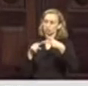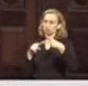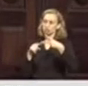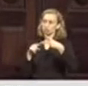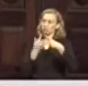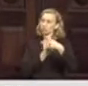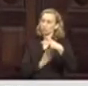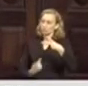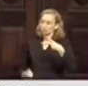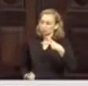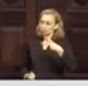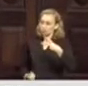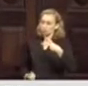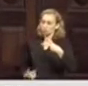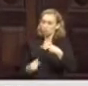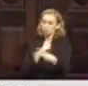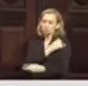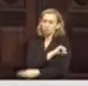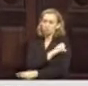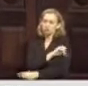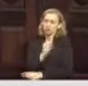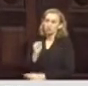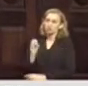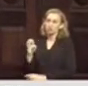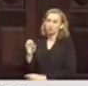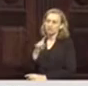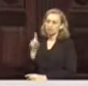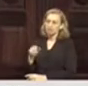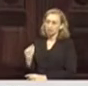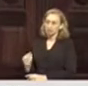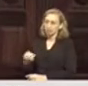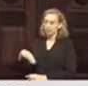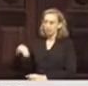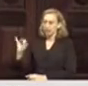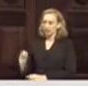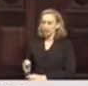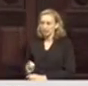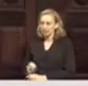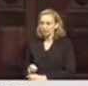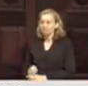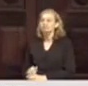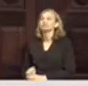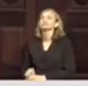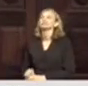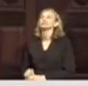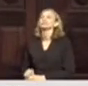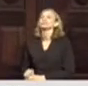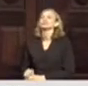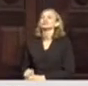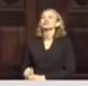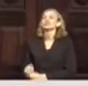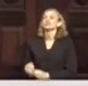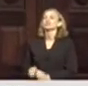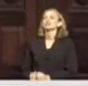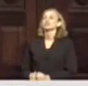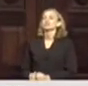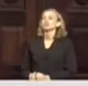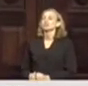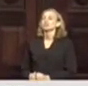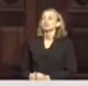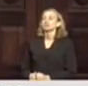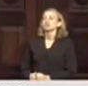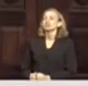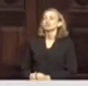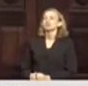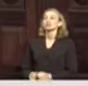Rio. César Maia, a quem ele fazia campanha junto na capital,